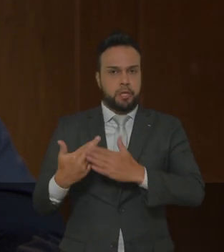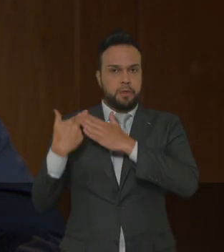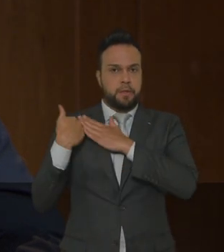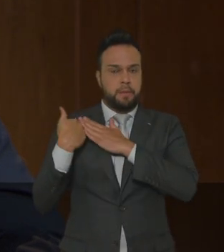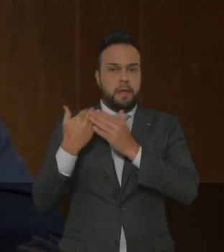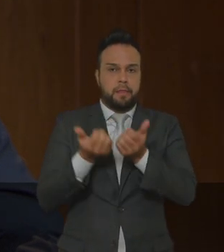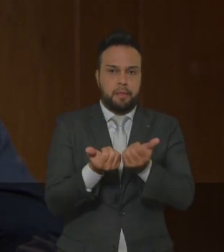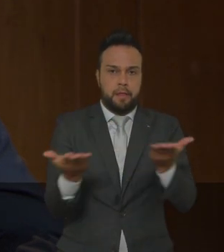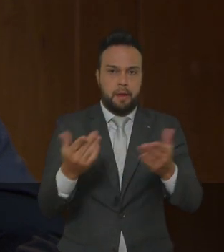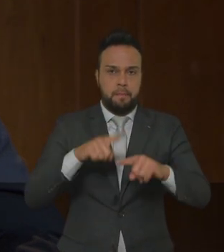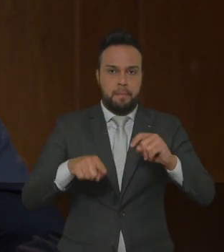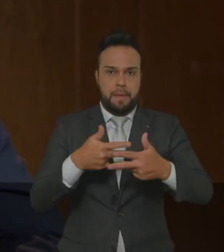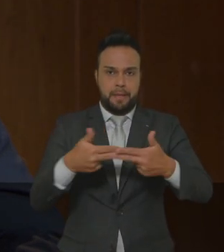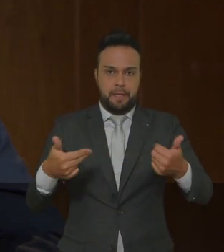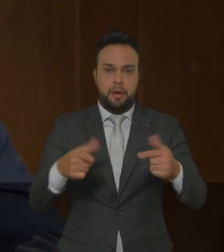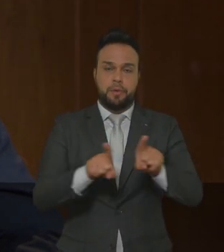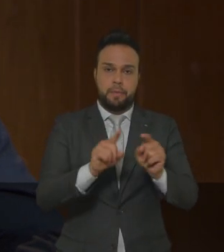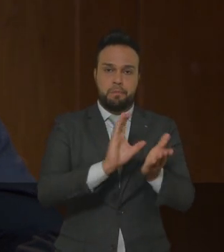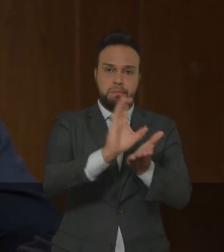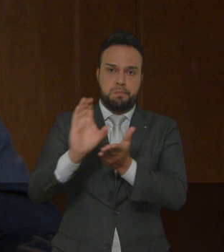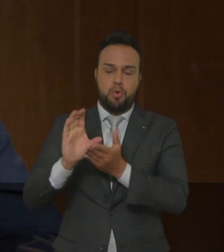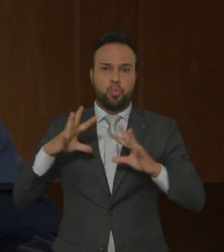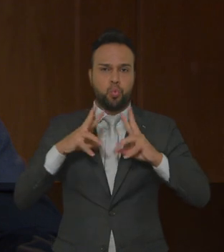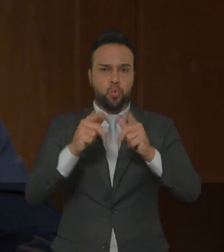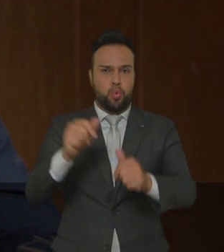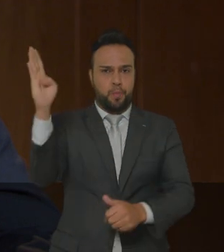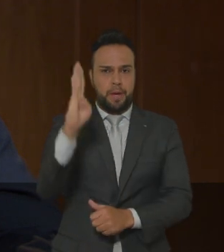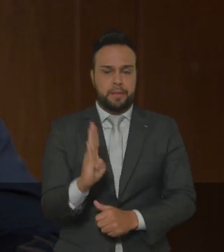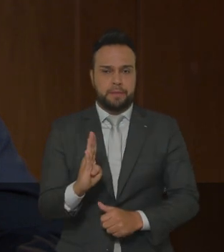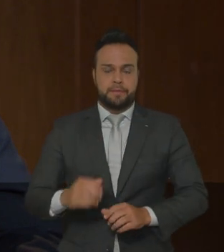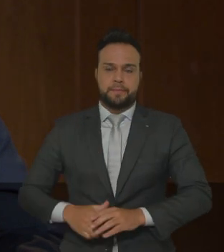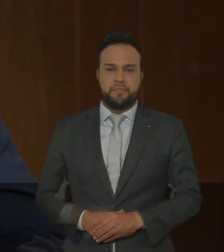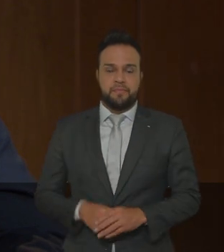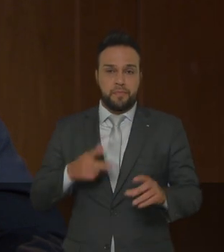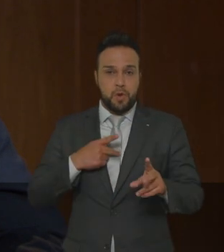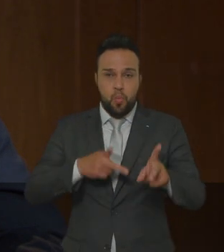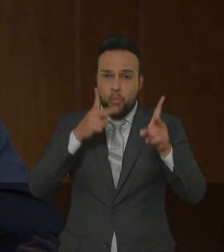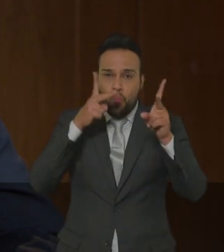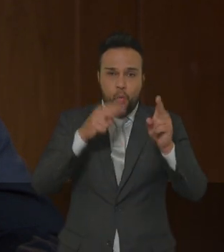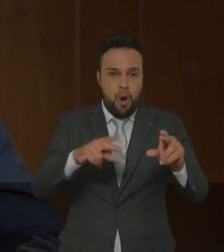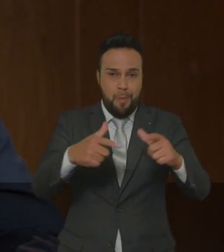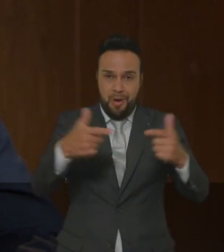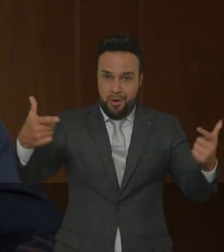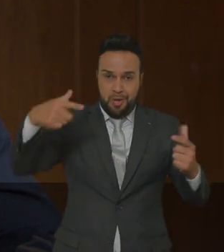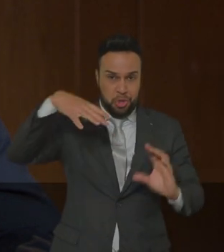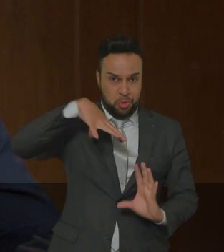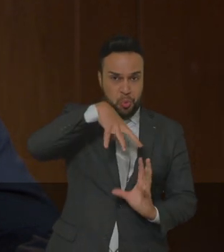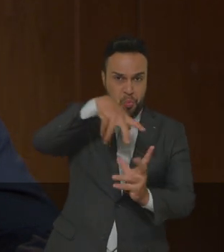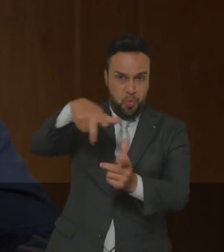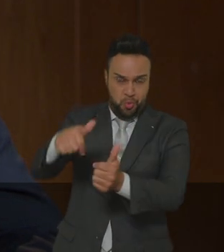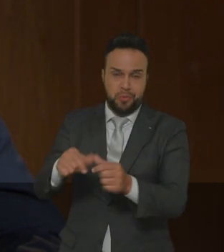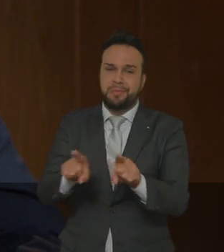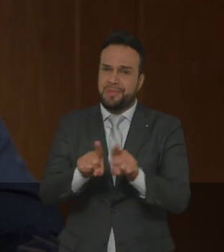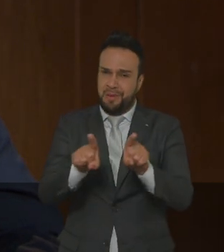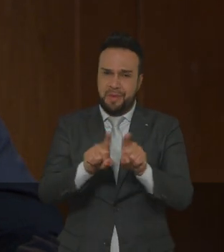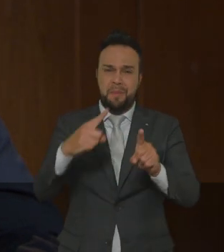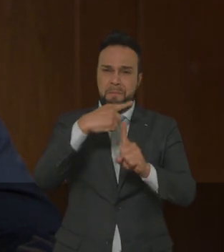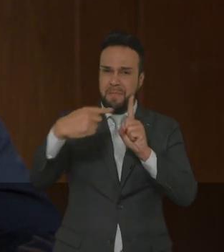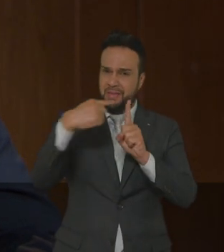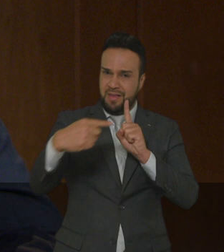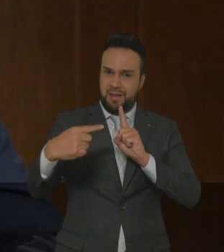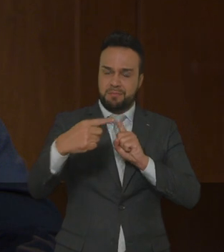Coube envio de recursos e Meios a todo o país como aconteceu em grande parte do mundo